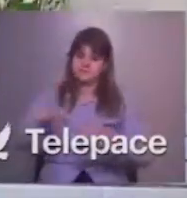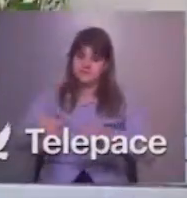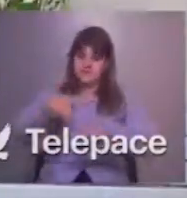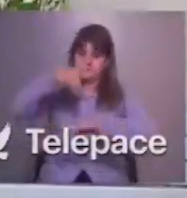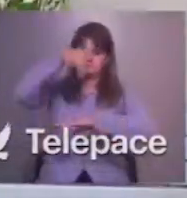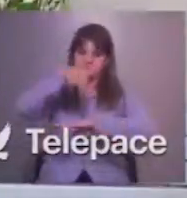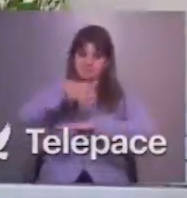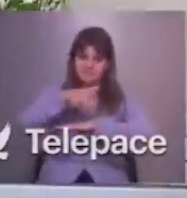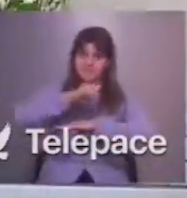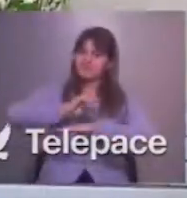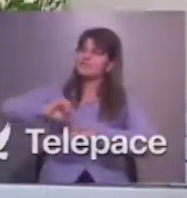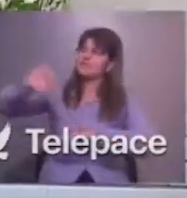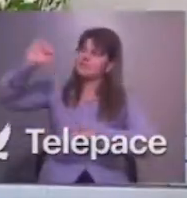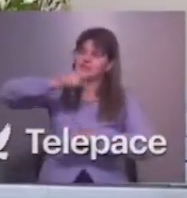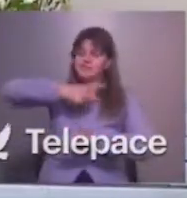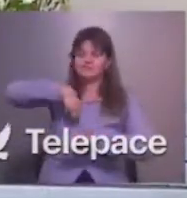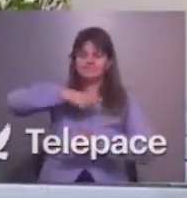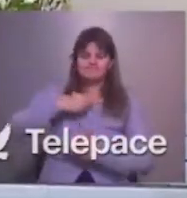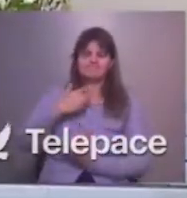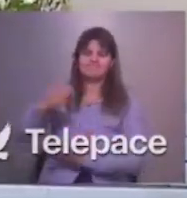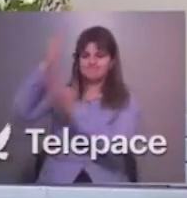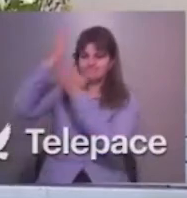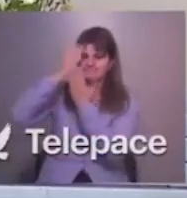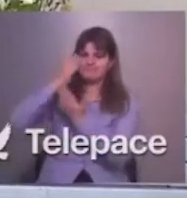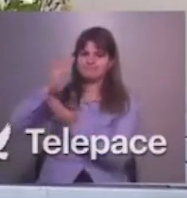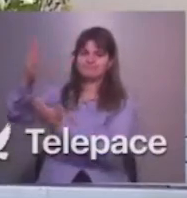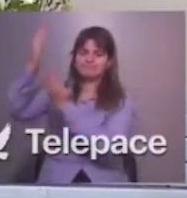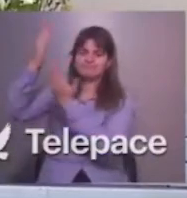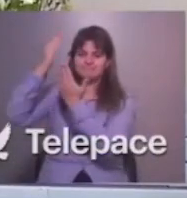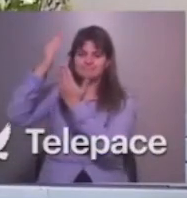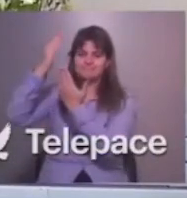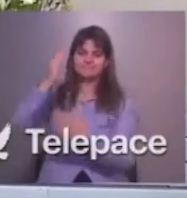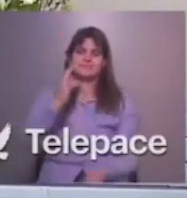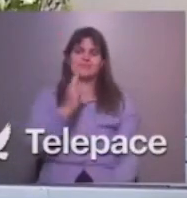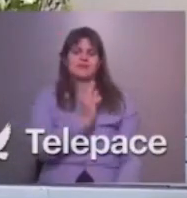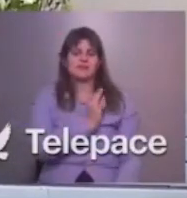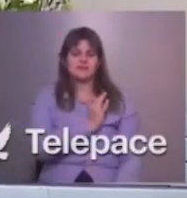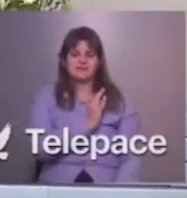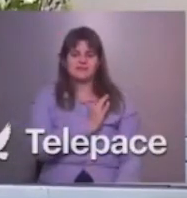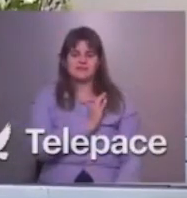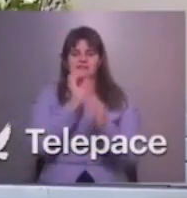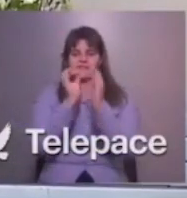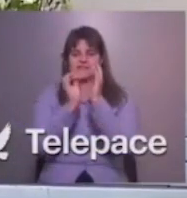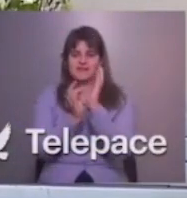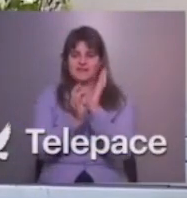morte. Proclamamos a vossa ressurreição.